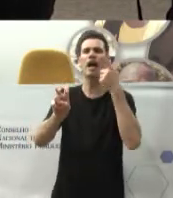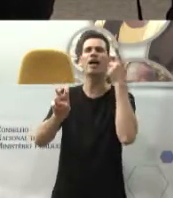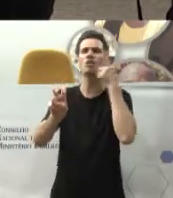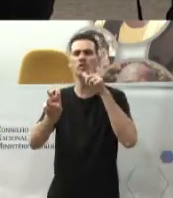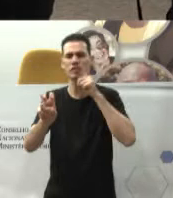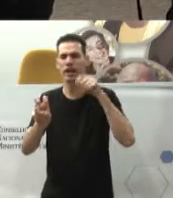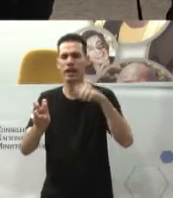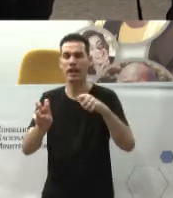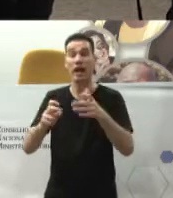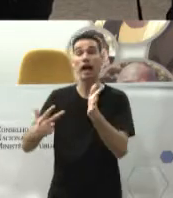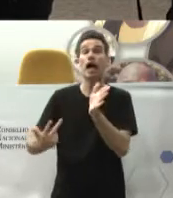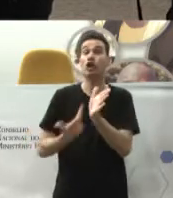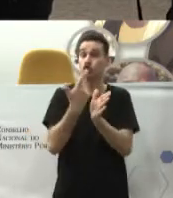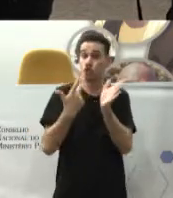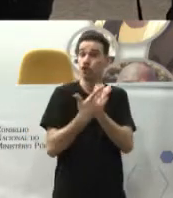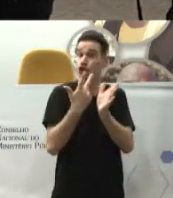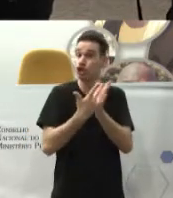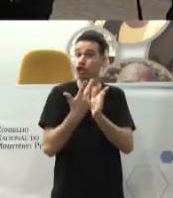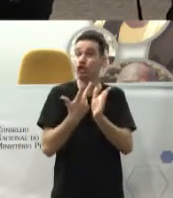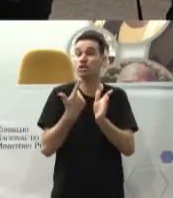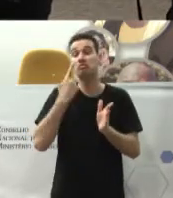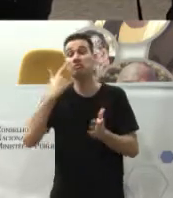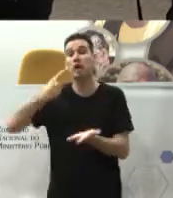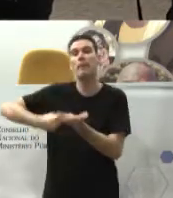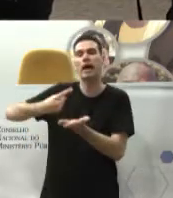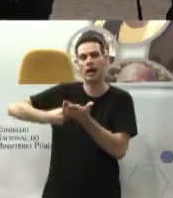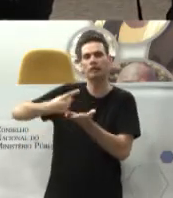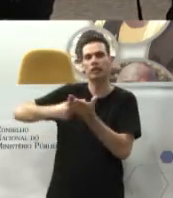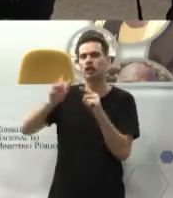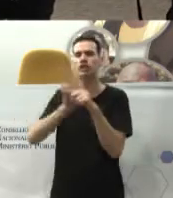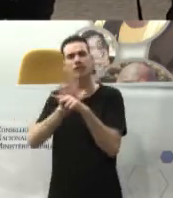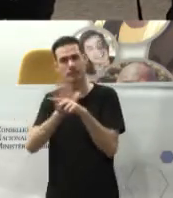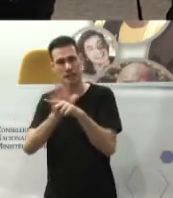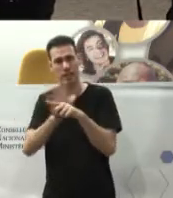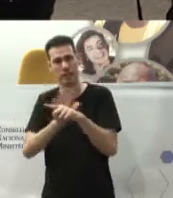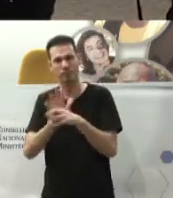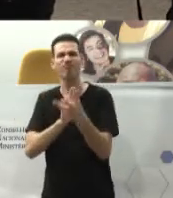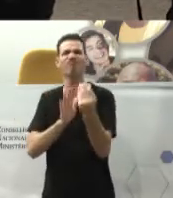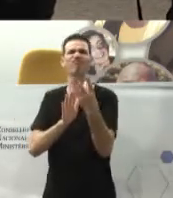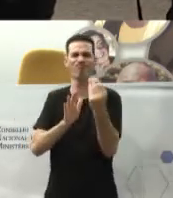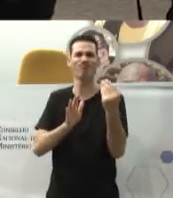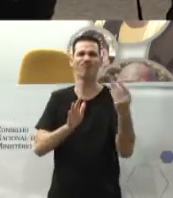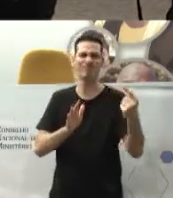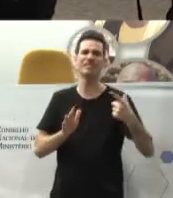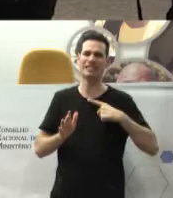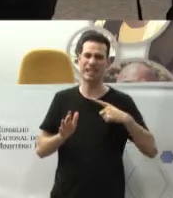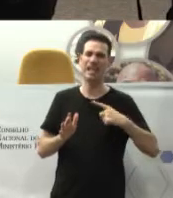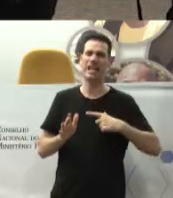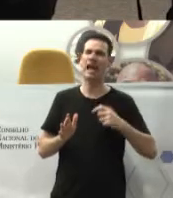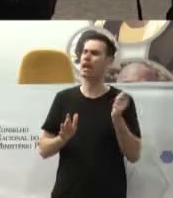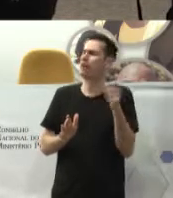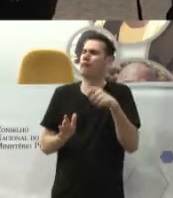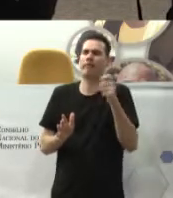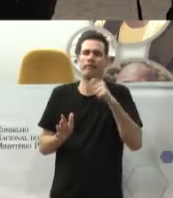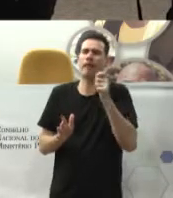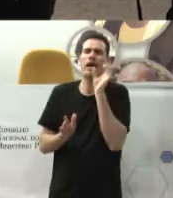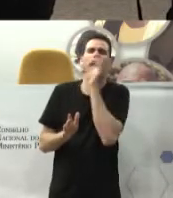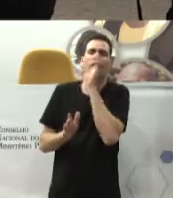exemplo, cirurgia, marcação de exame, são os maiores índices que nós temos realmente de resolução